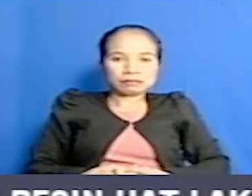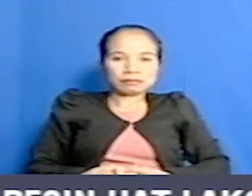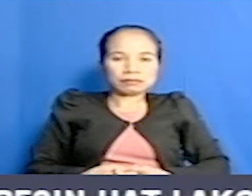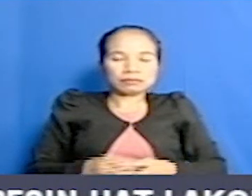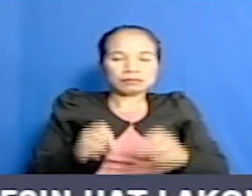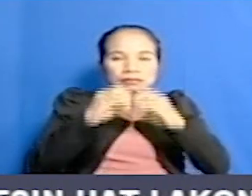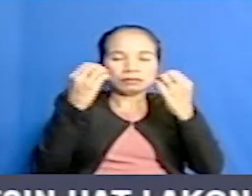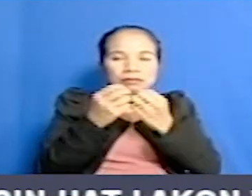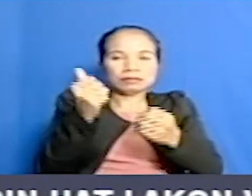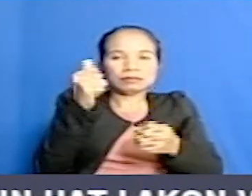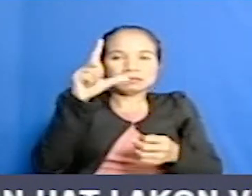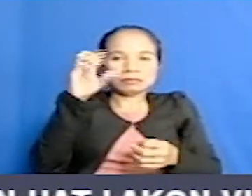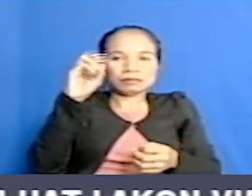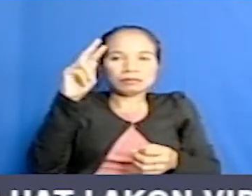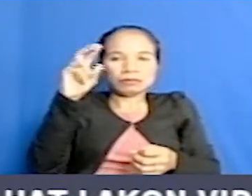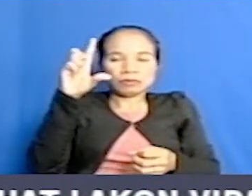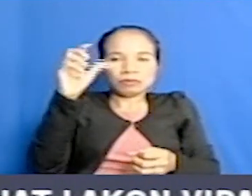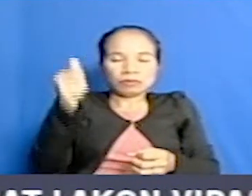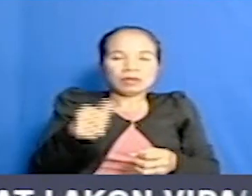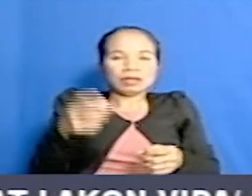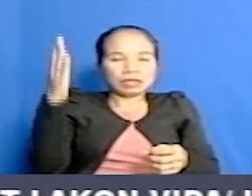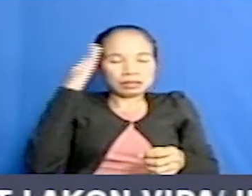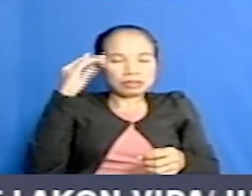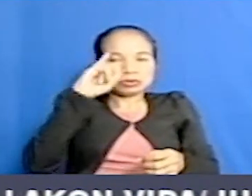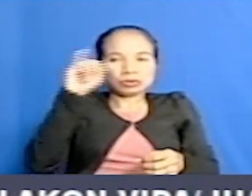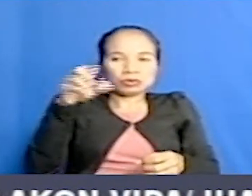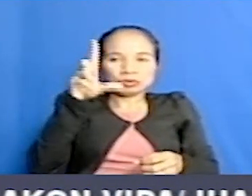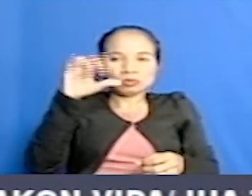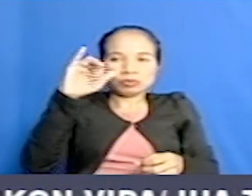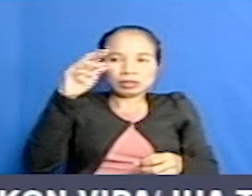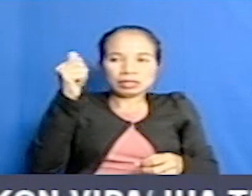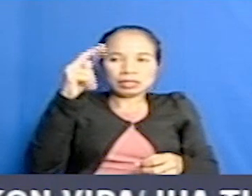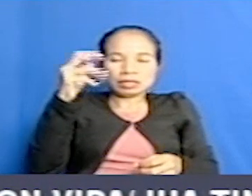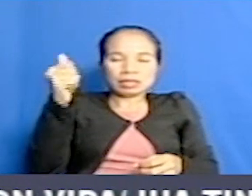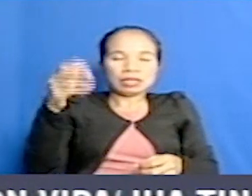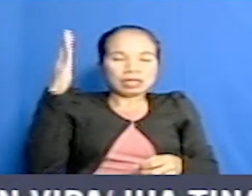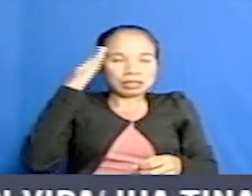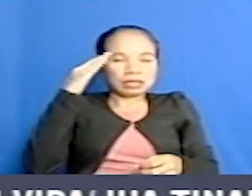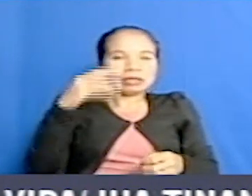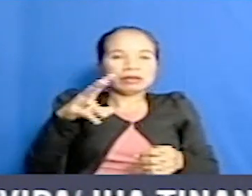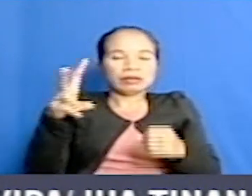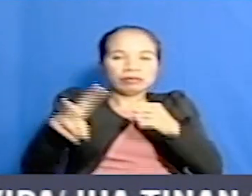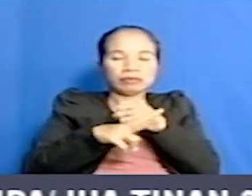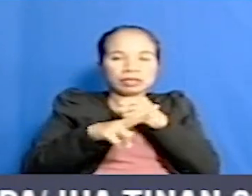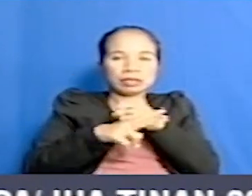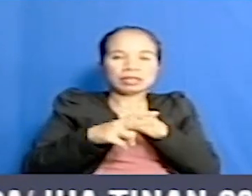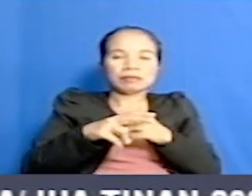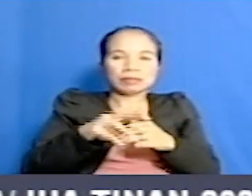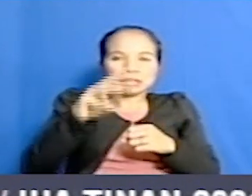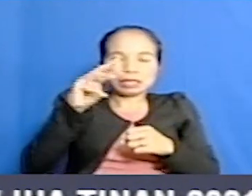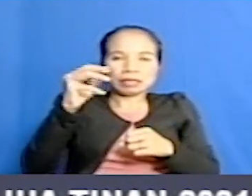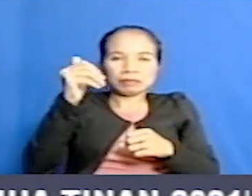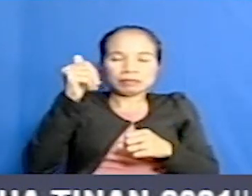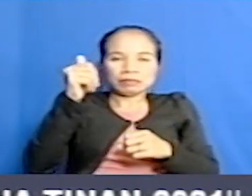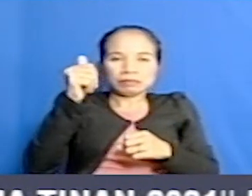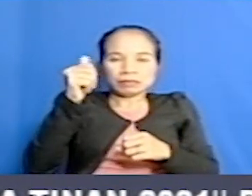Unda samna lola considera Juliana dos Santos a lola hane samos vítima massacre setembro negro e a igreja sua e a tinen reunida